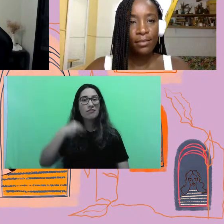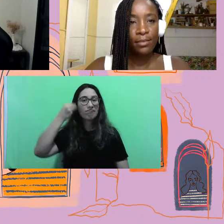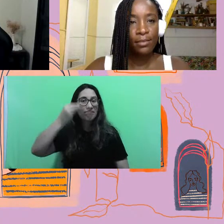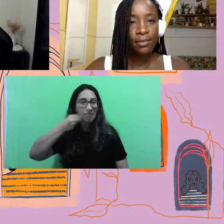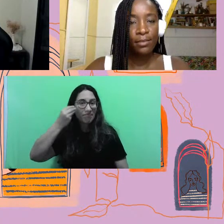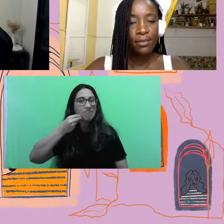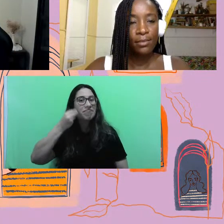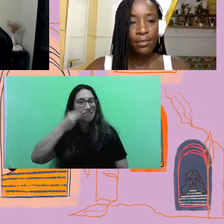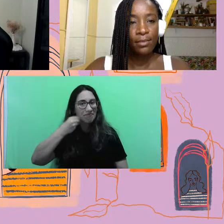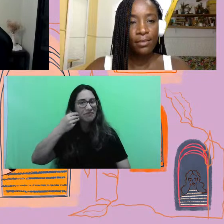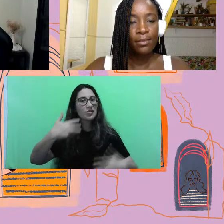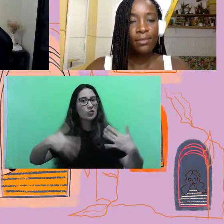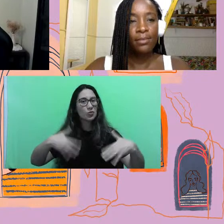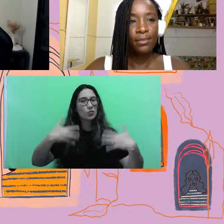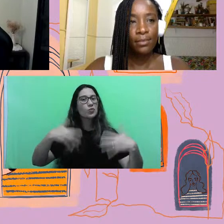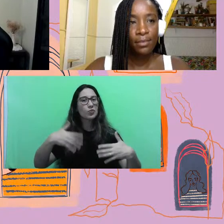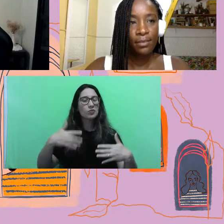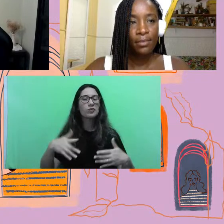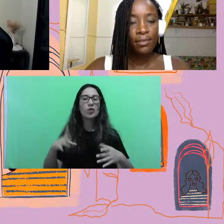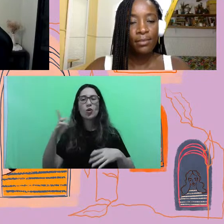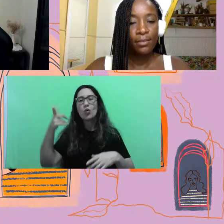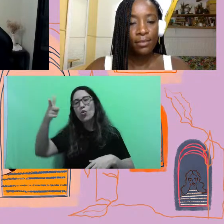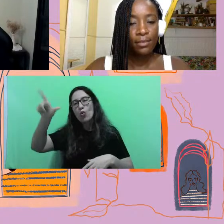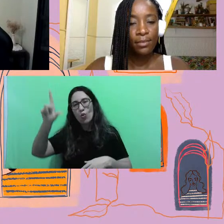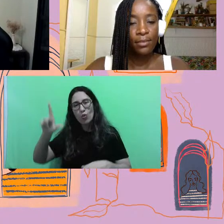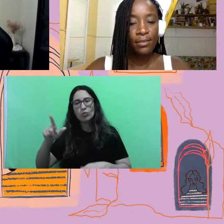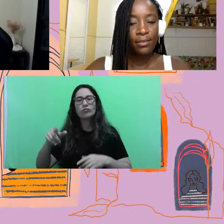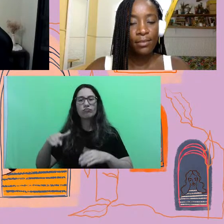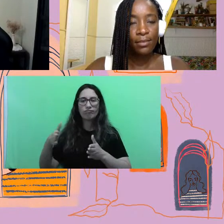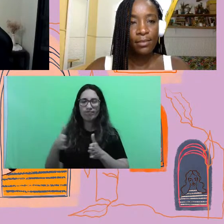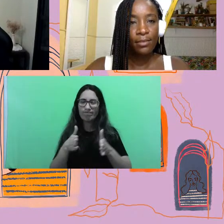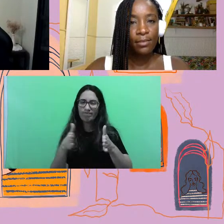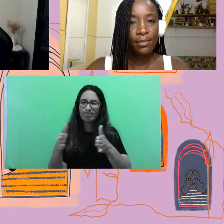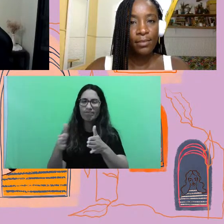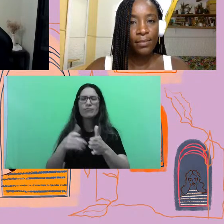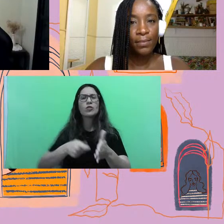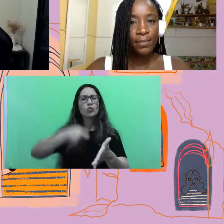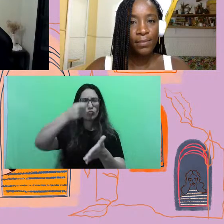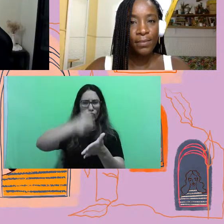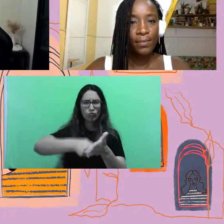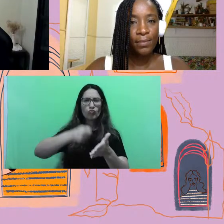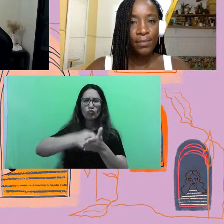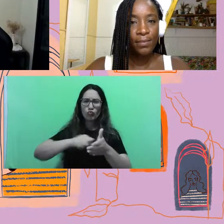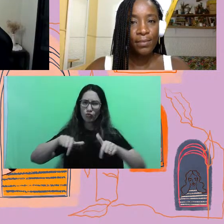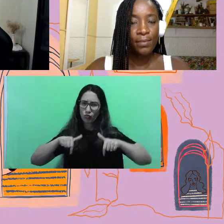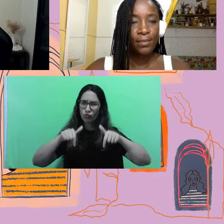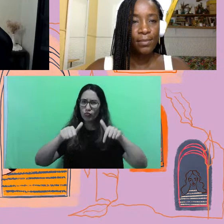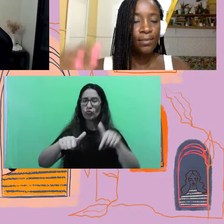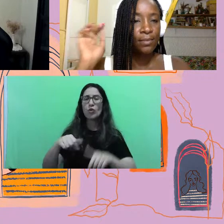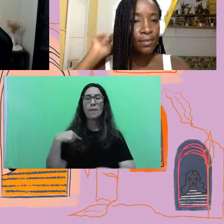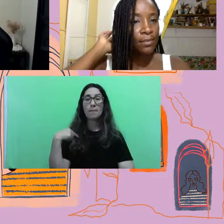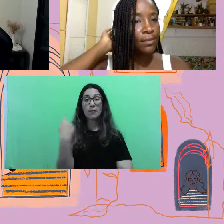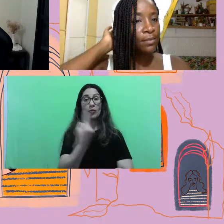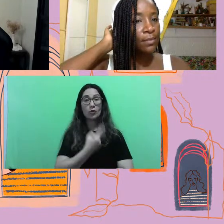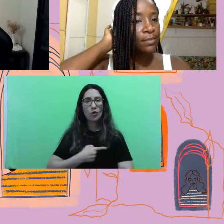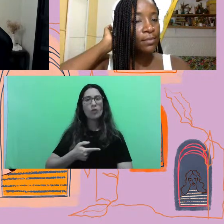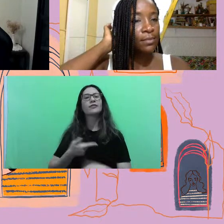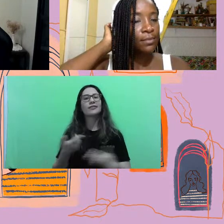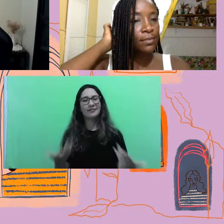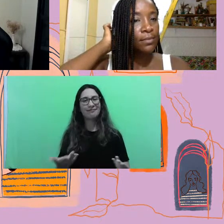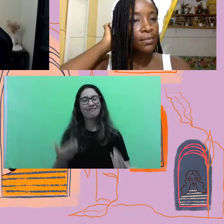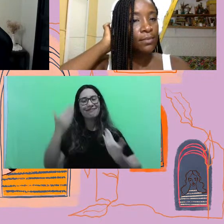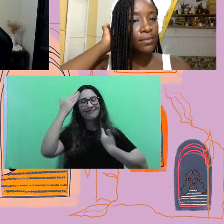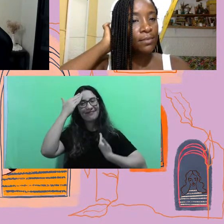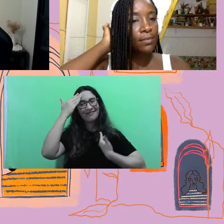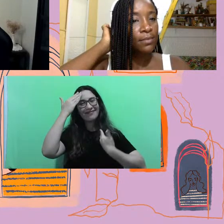tantas outras, né, que estão aí nessa caminhada de luta por nós e por tantas. Então,